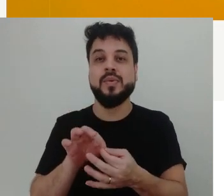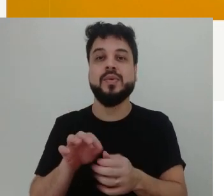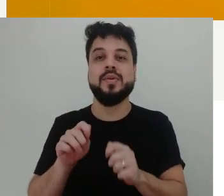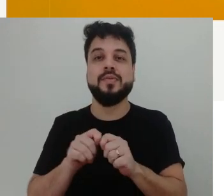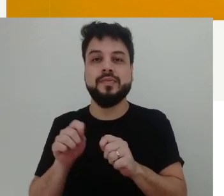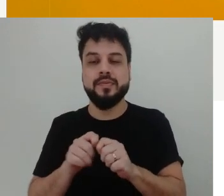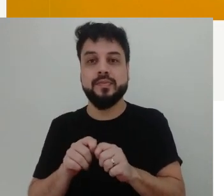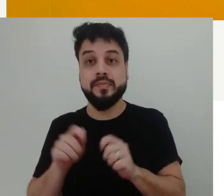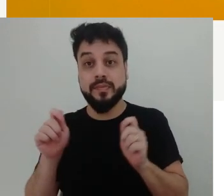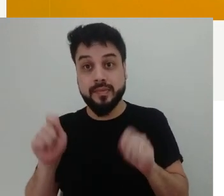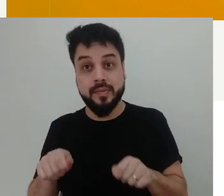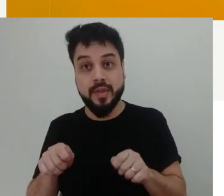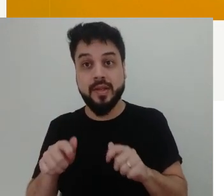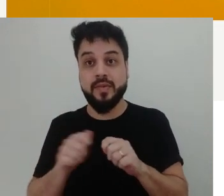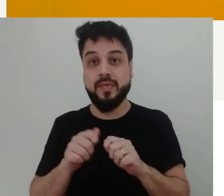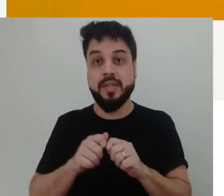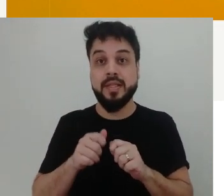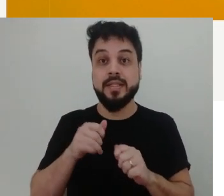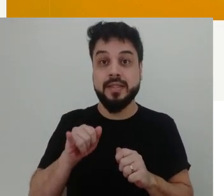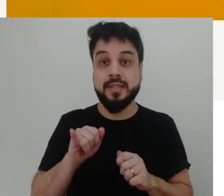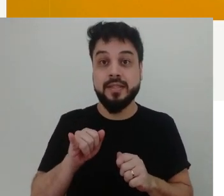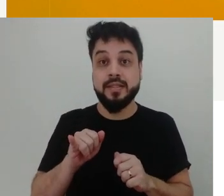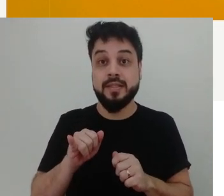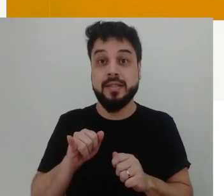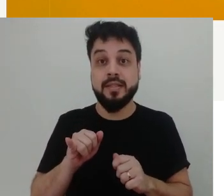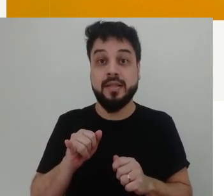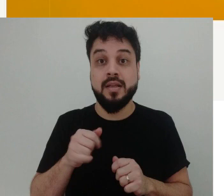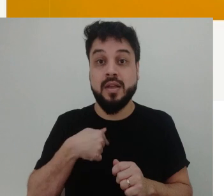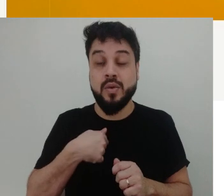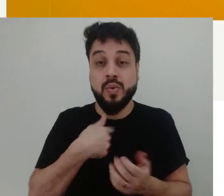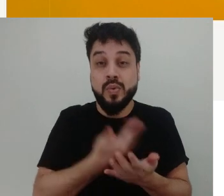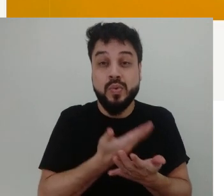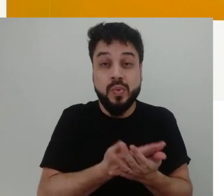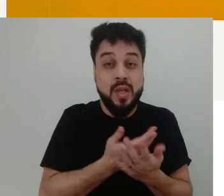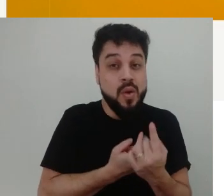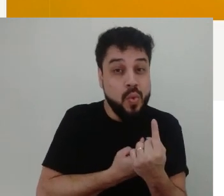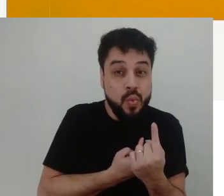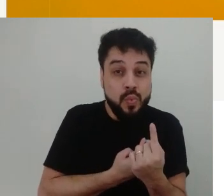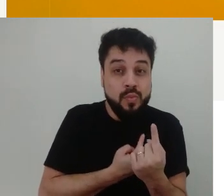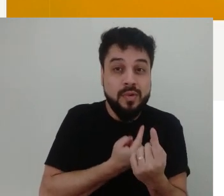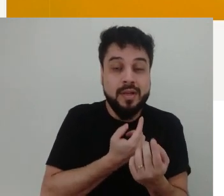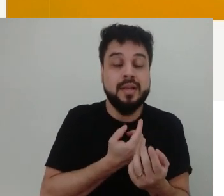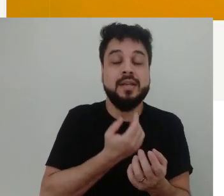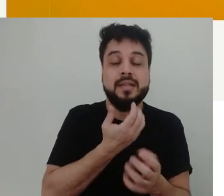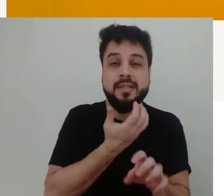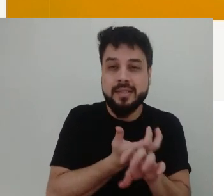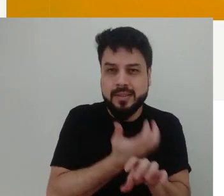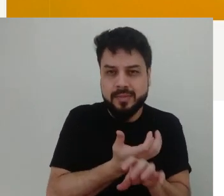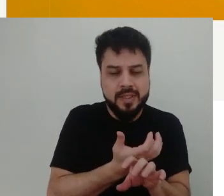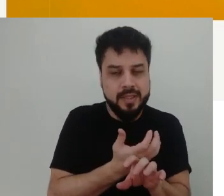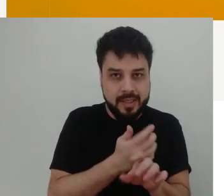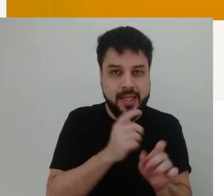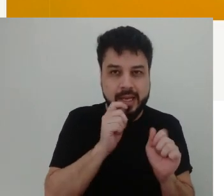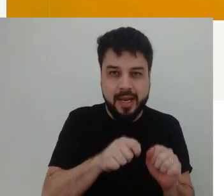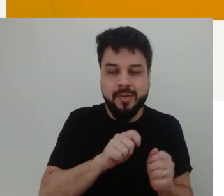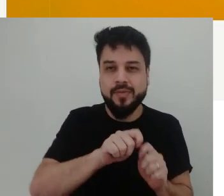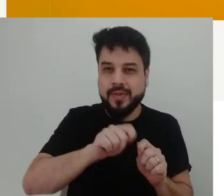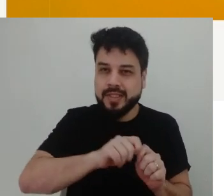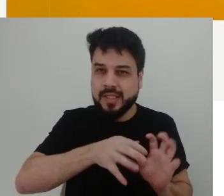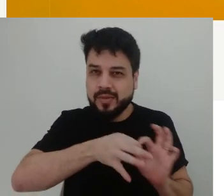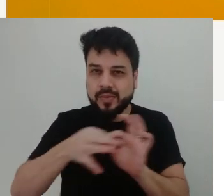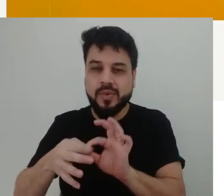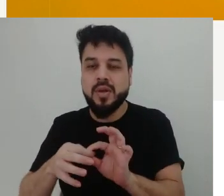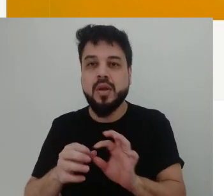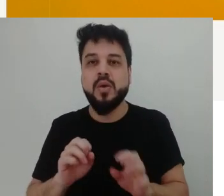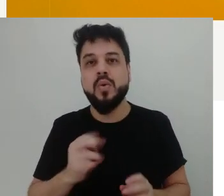hacer solo com formação disciplinar. Bom, eu vou tentar responder em 1 minuto para não tomar muito